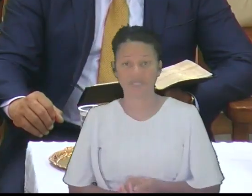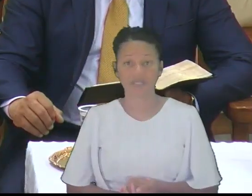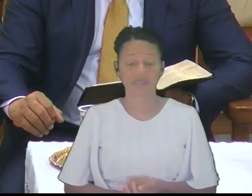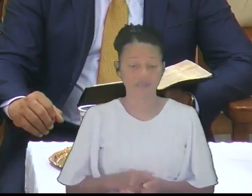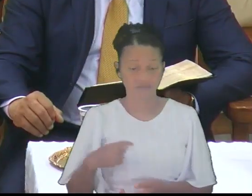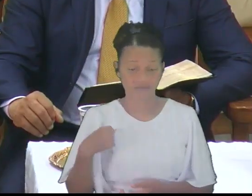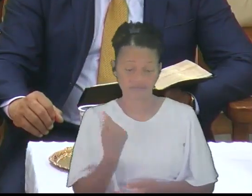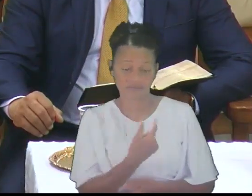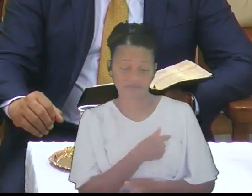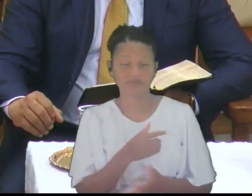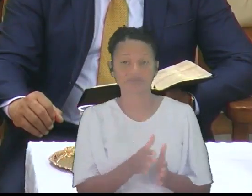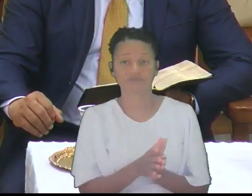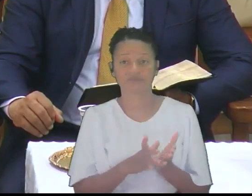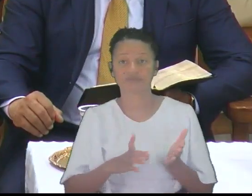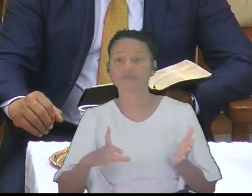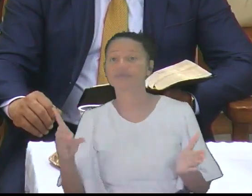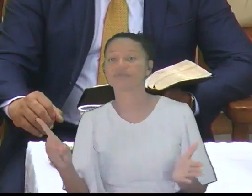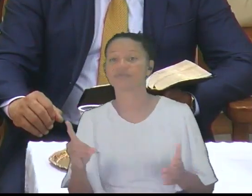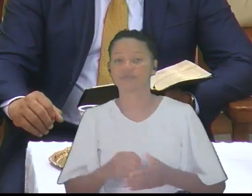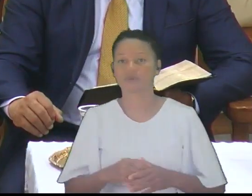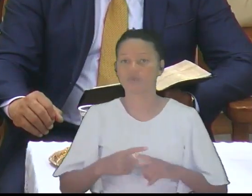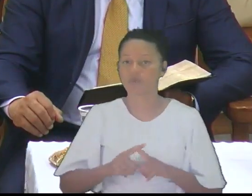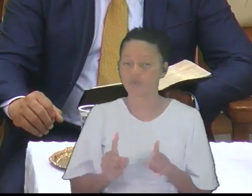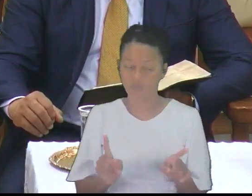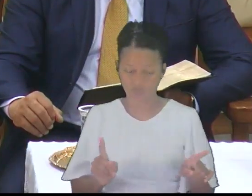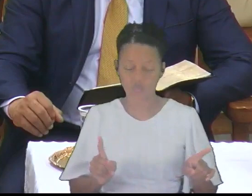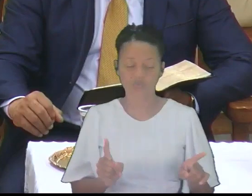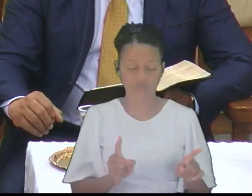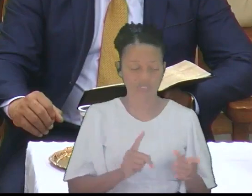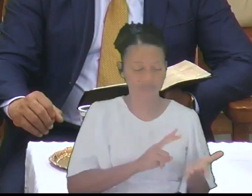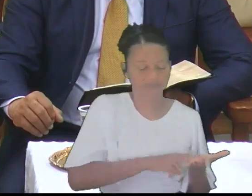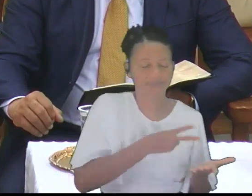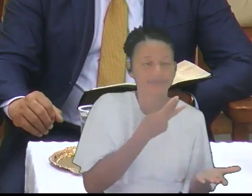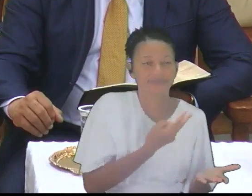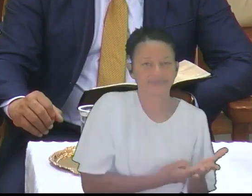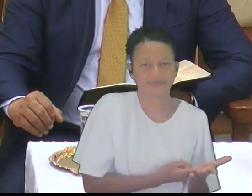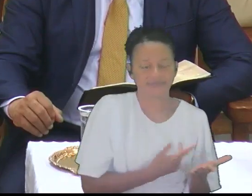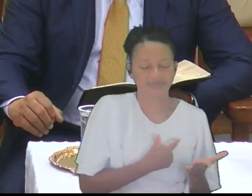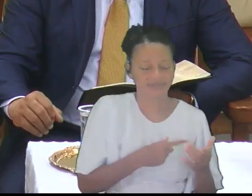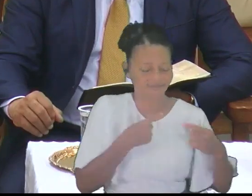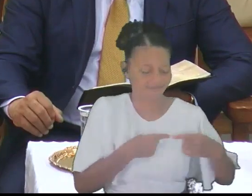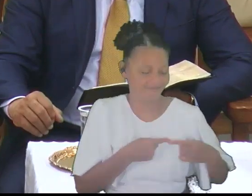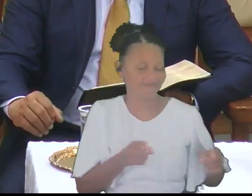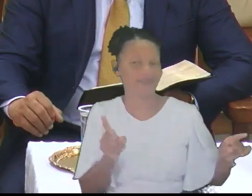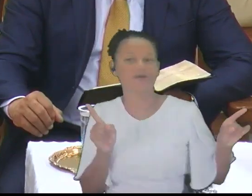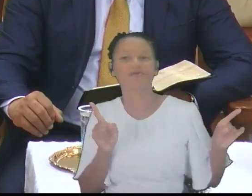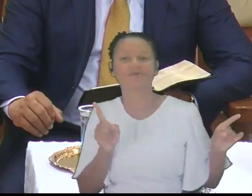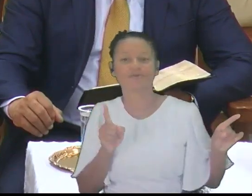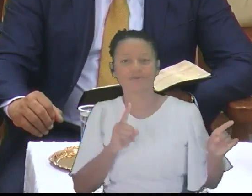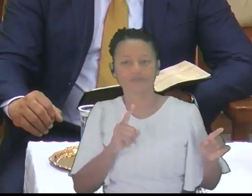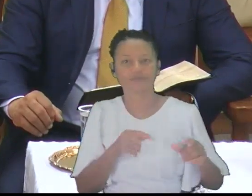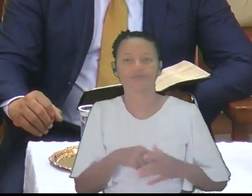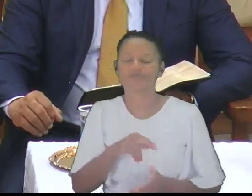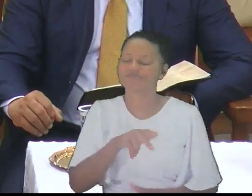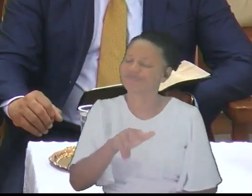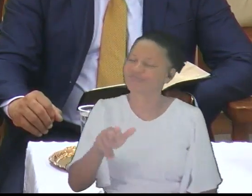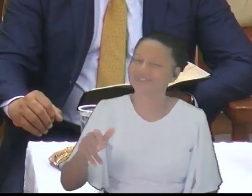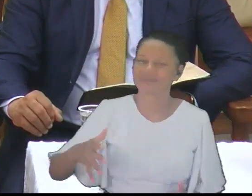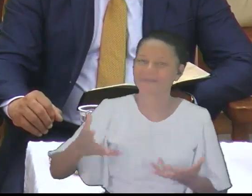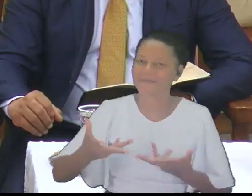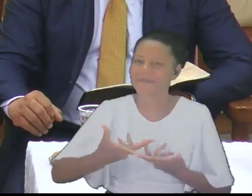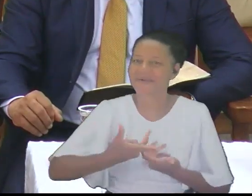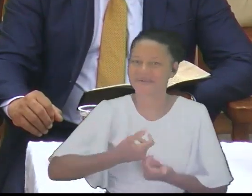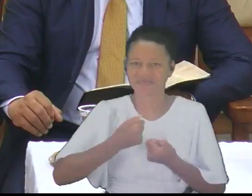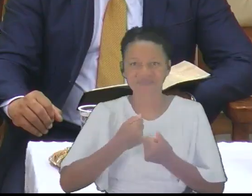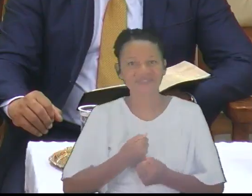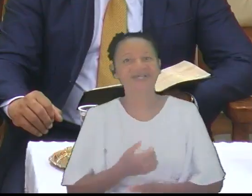na nossa Bíblia diz consagrou, mas em outras versões dizem inaugurou. Aleluia. Ô irmão, que coisa